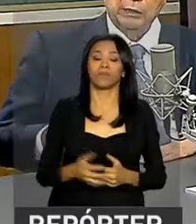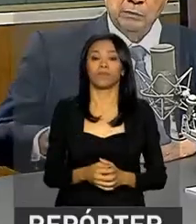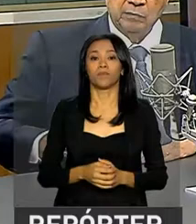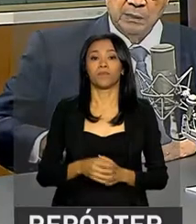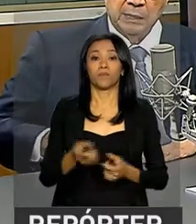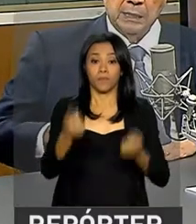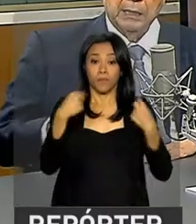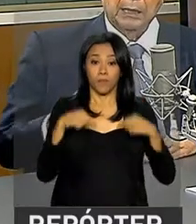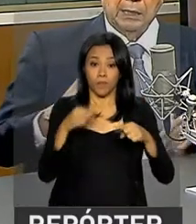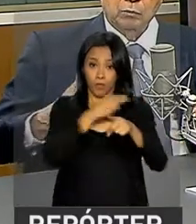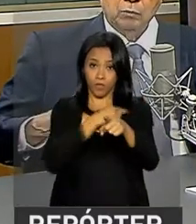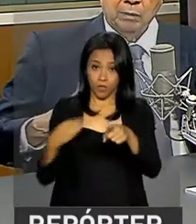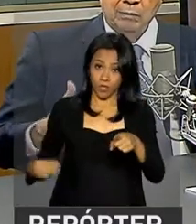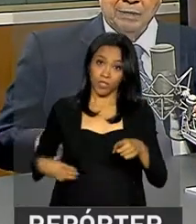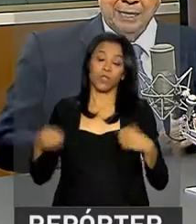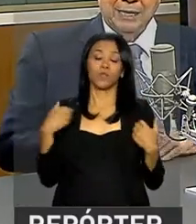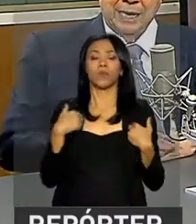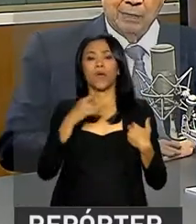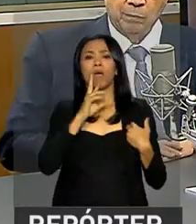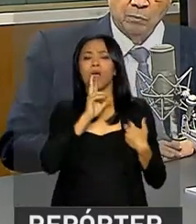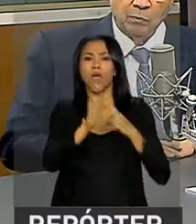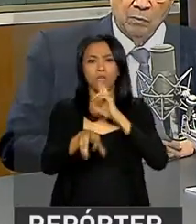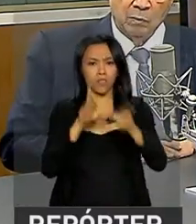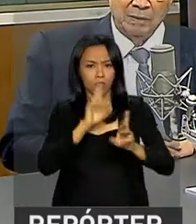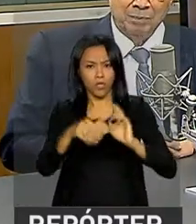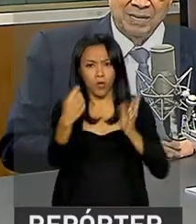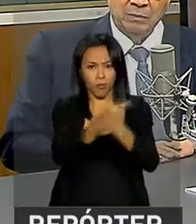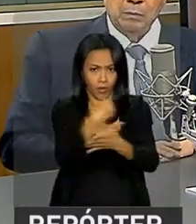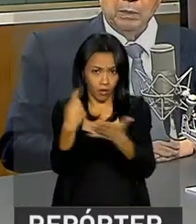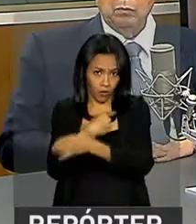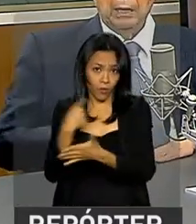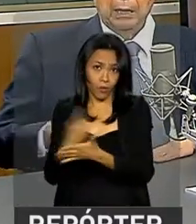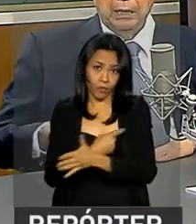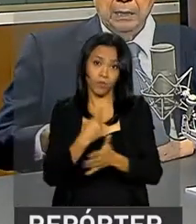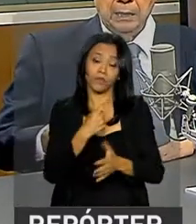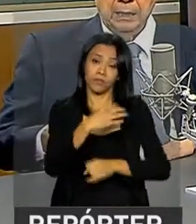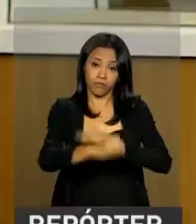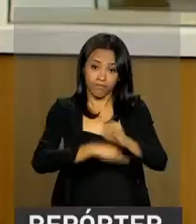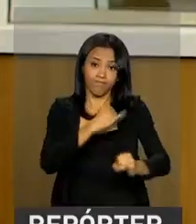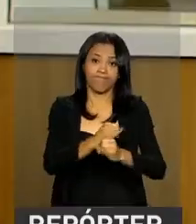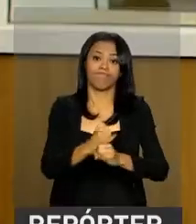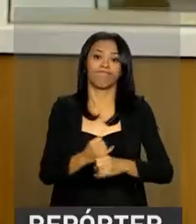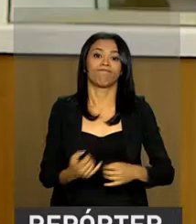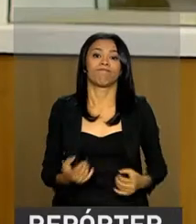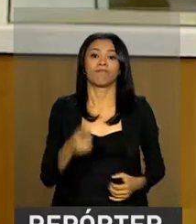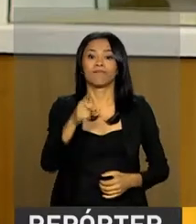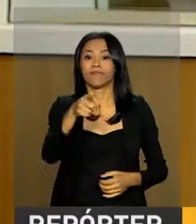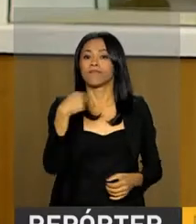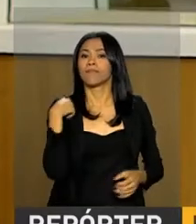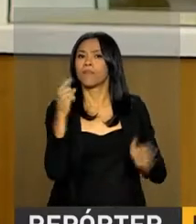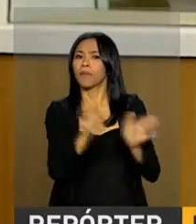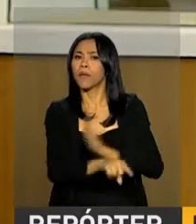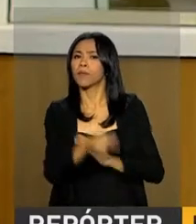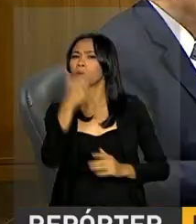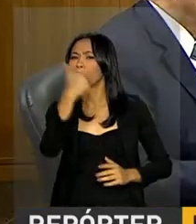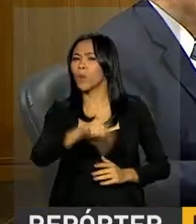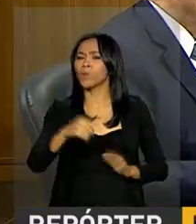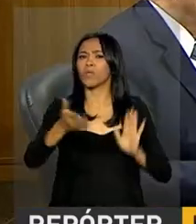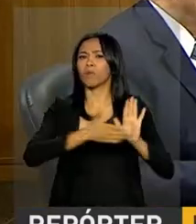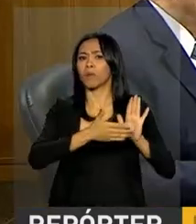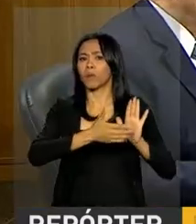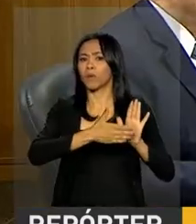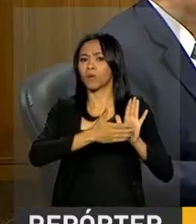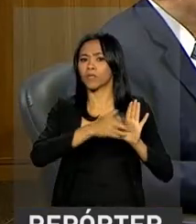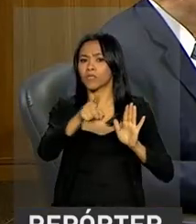henrique meirelles ainda respondeu perguntas de internautas nas redes sociais o ministro então vamos falar de uma outra reforma como falar com a